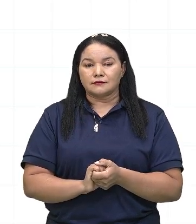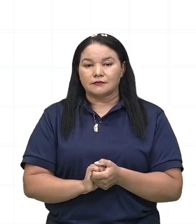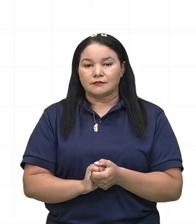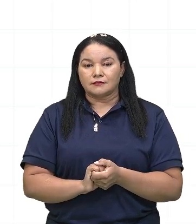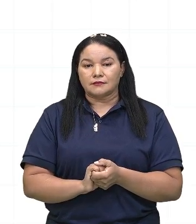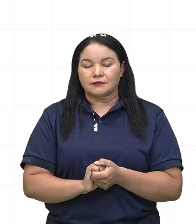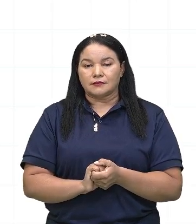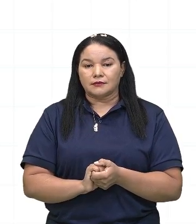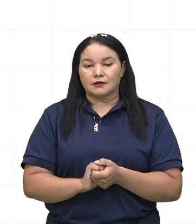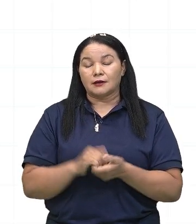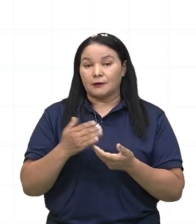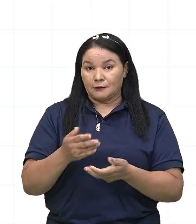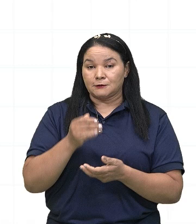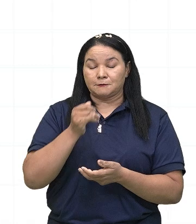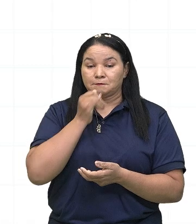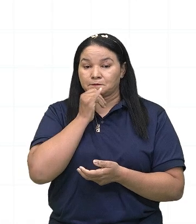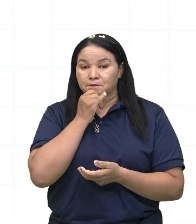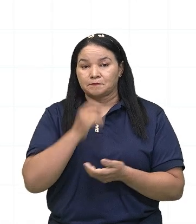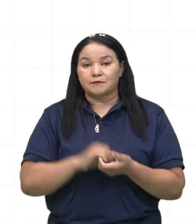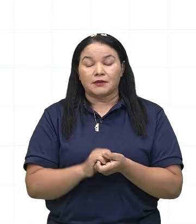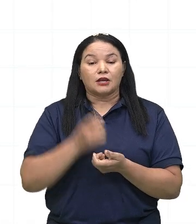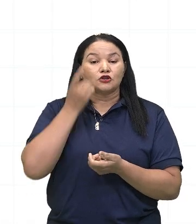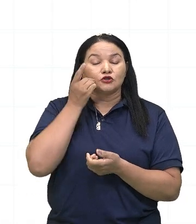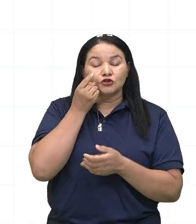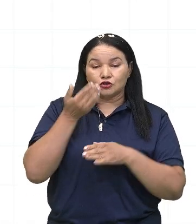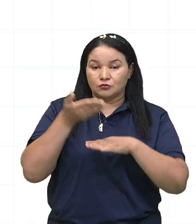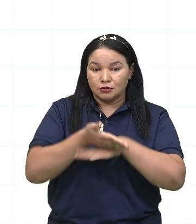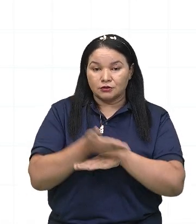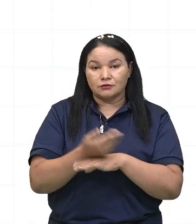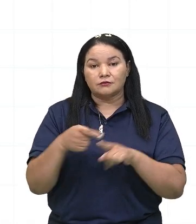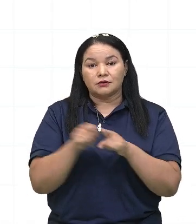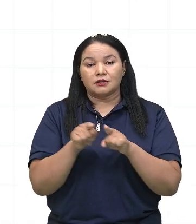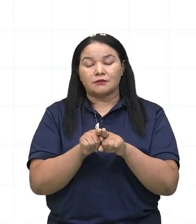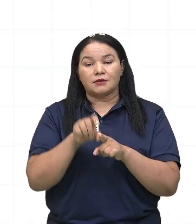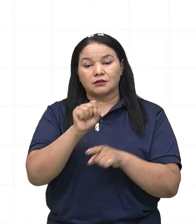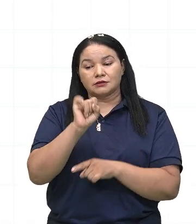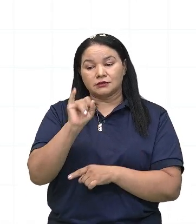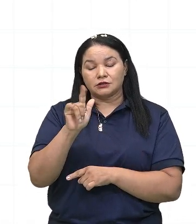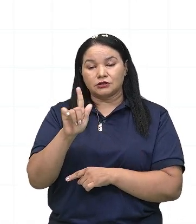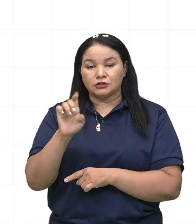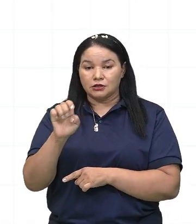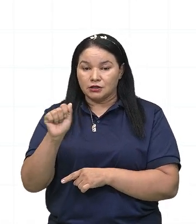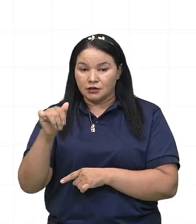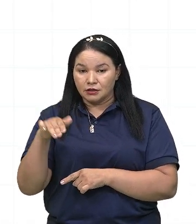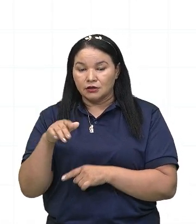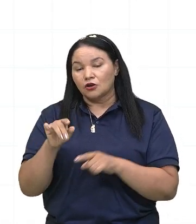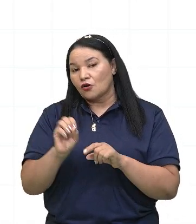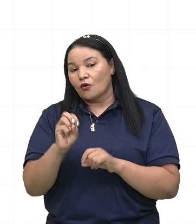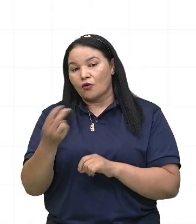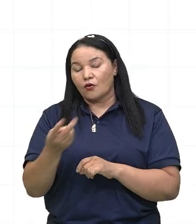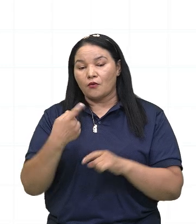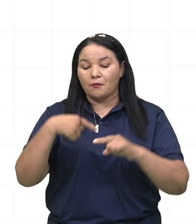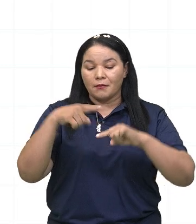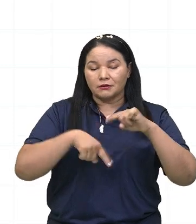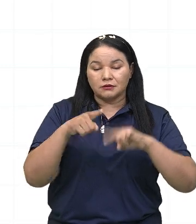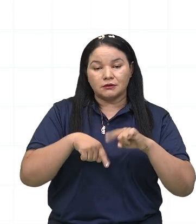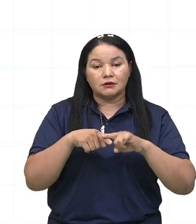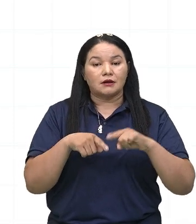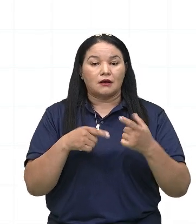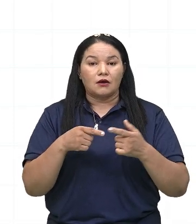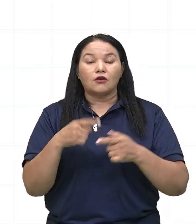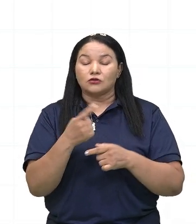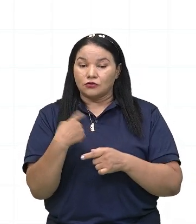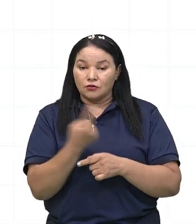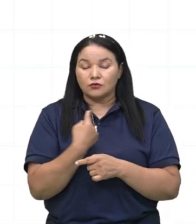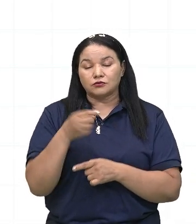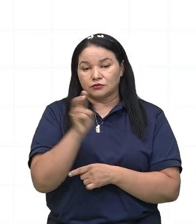para diário, para CIGEAN, para problemas nas antenas, nos kits salas. Então, foi otimizado para nós.